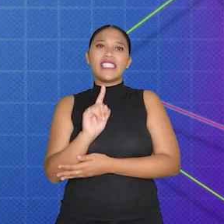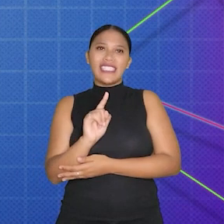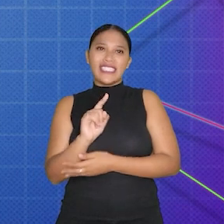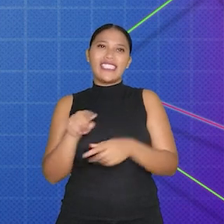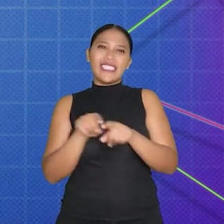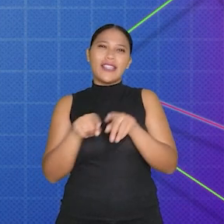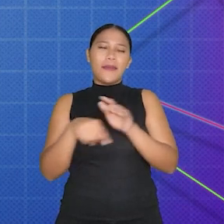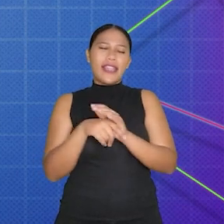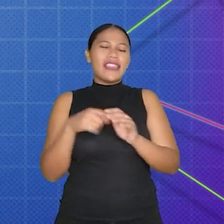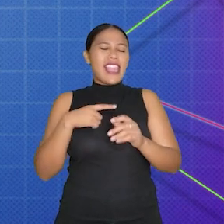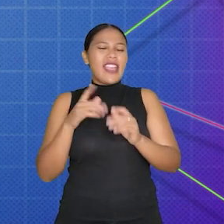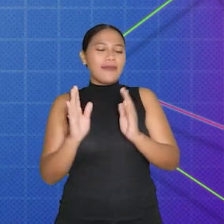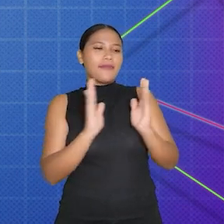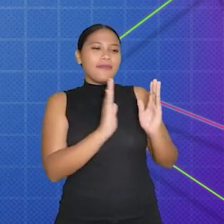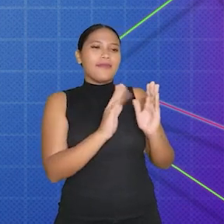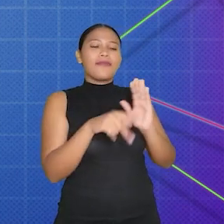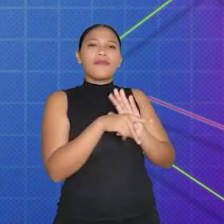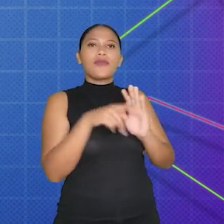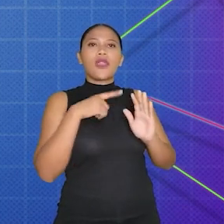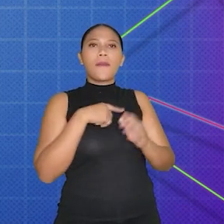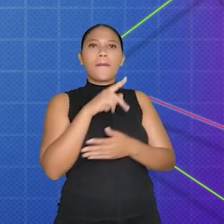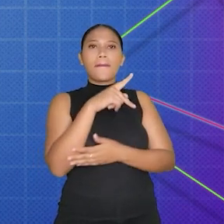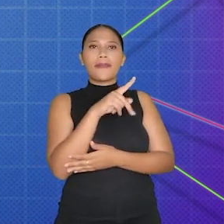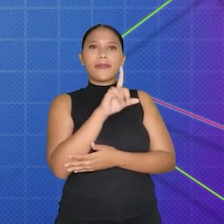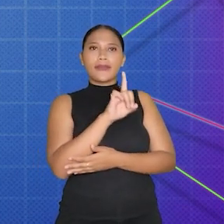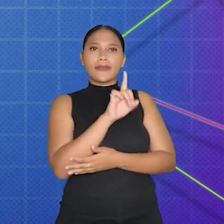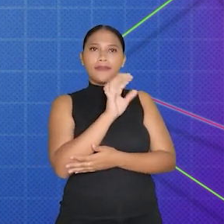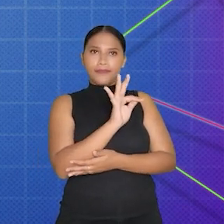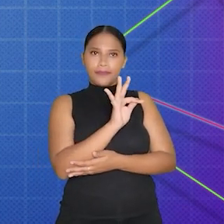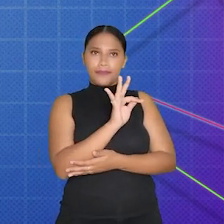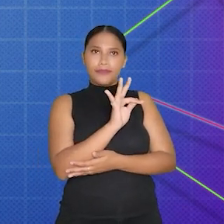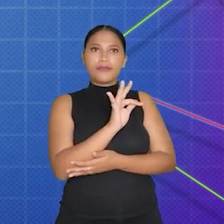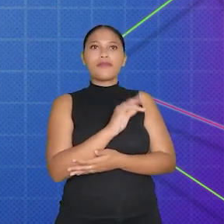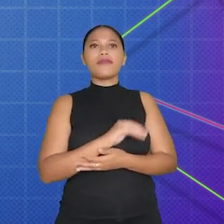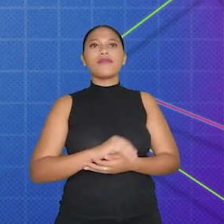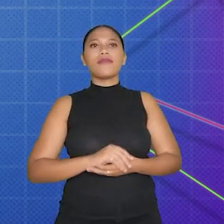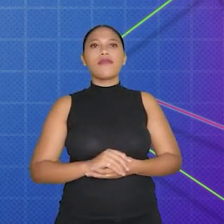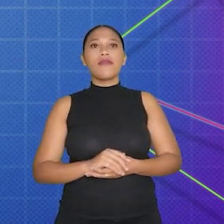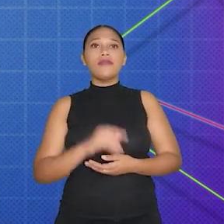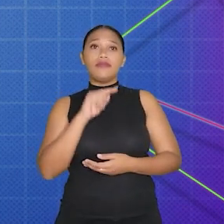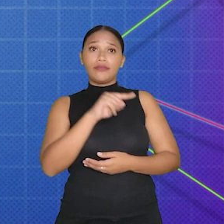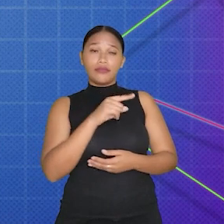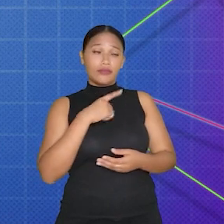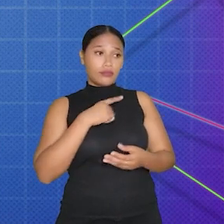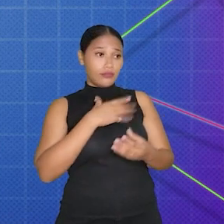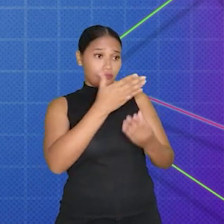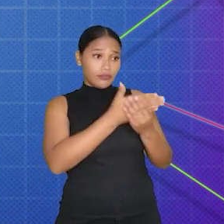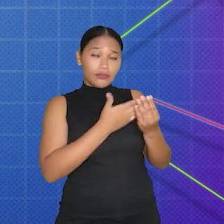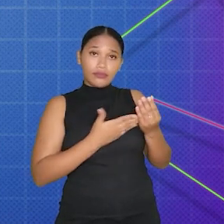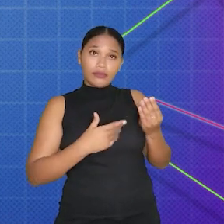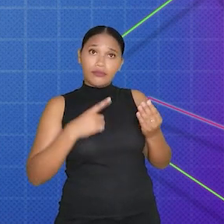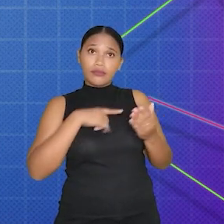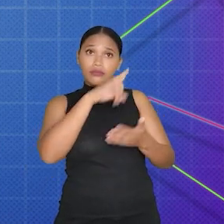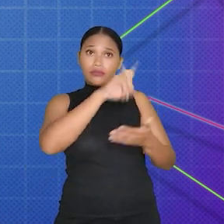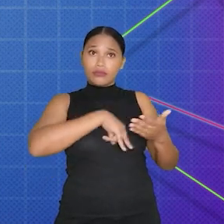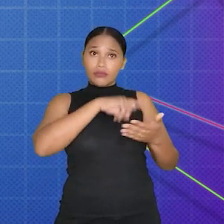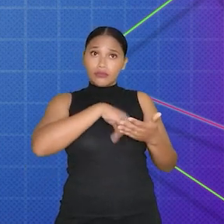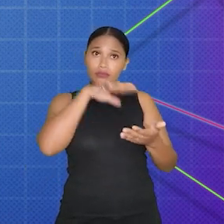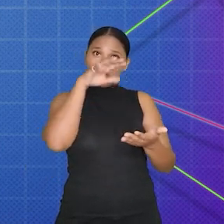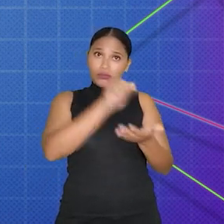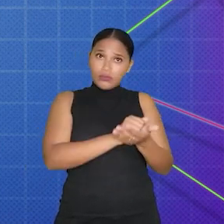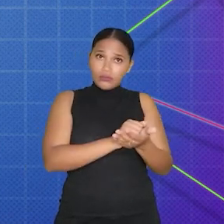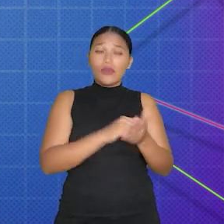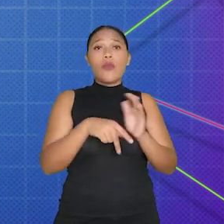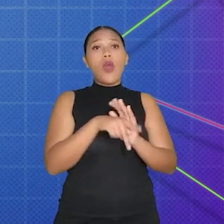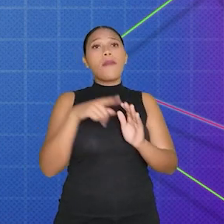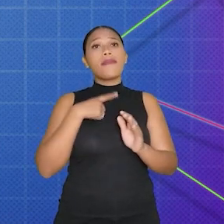WinZip ou SetZip. Extensão de arquivos para arquivos PDF, Portable Document Format. Esses arquivos contêm